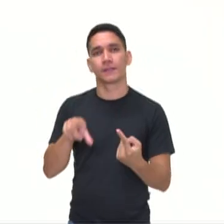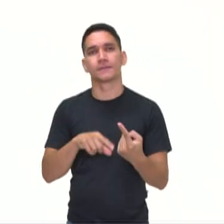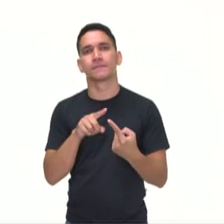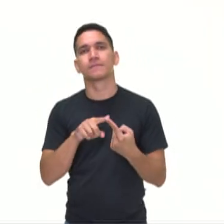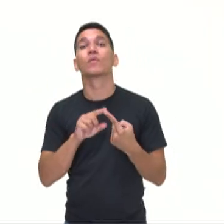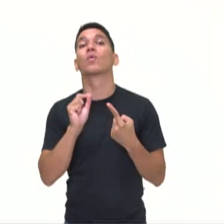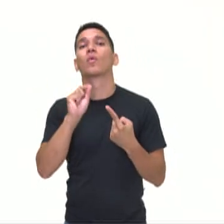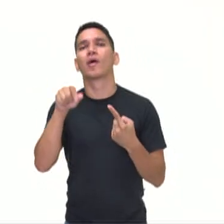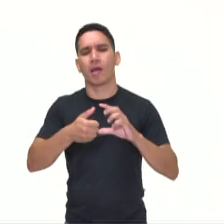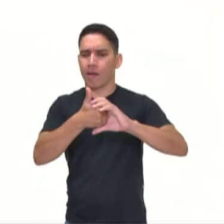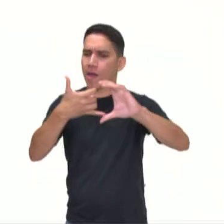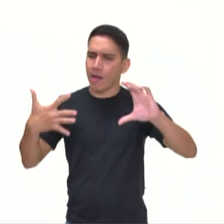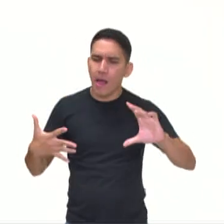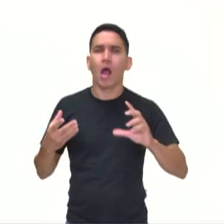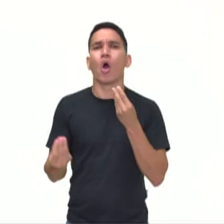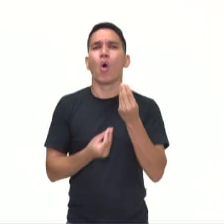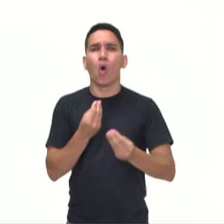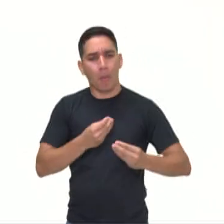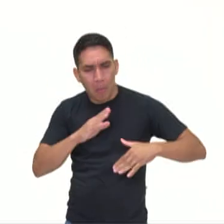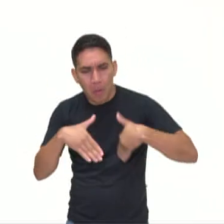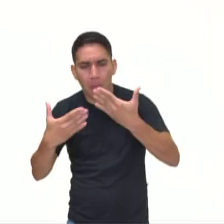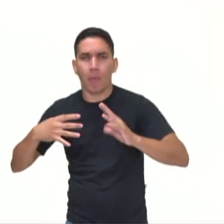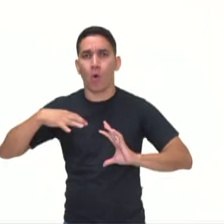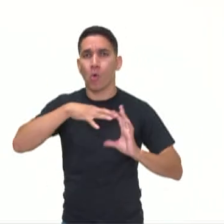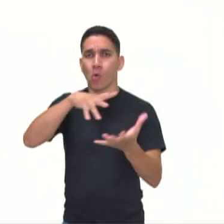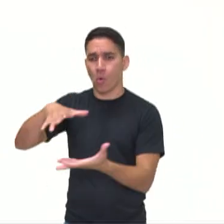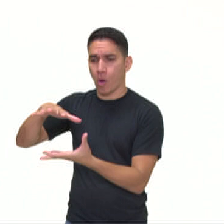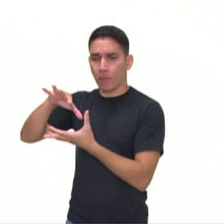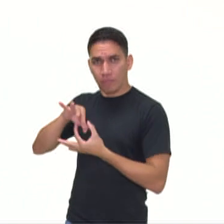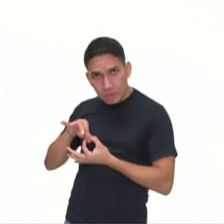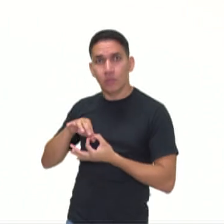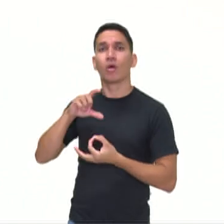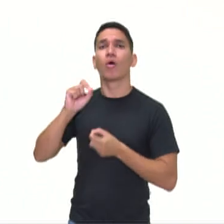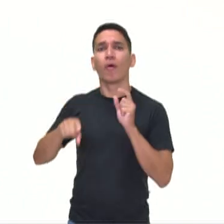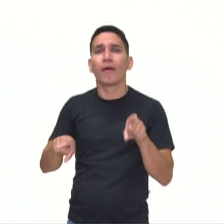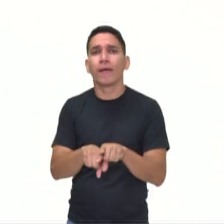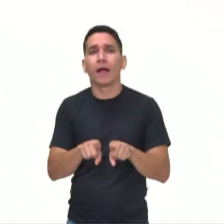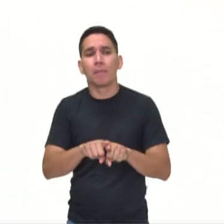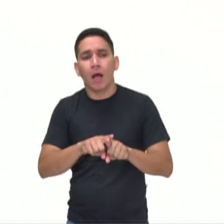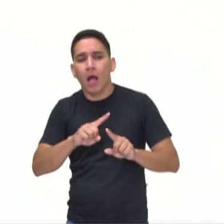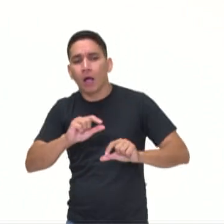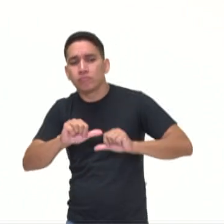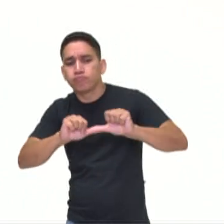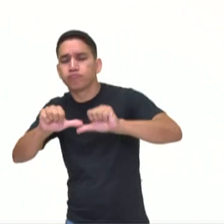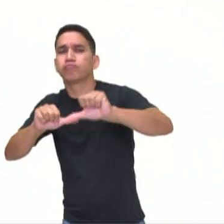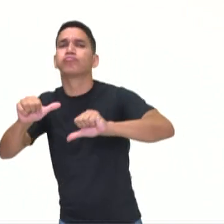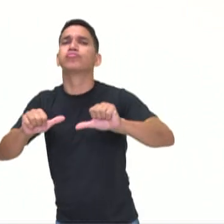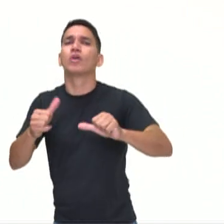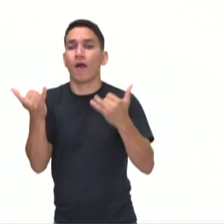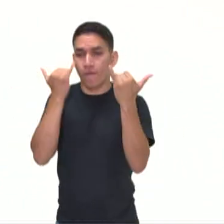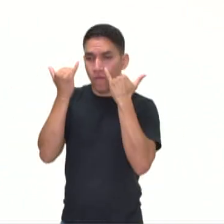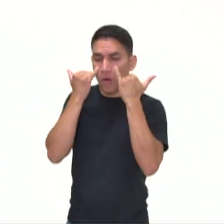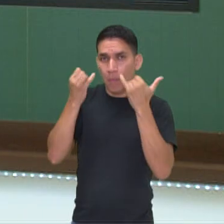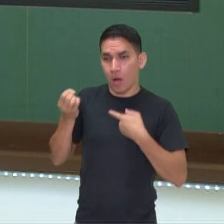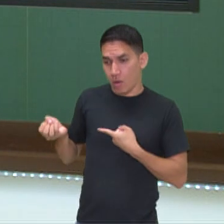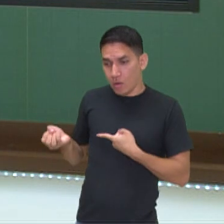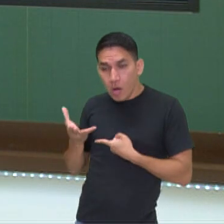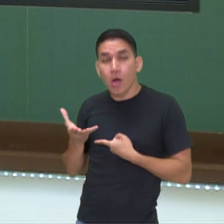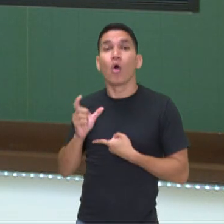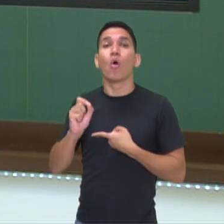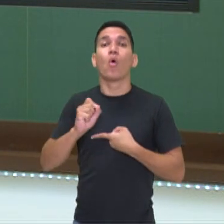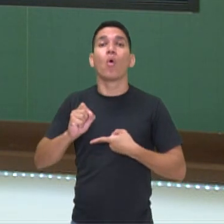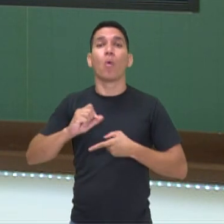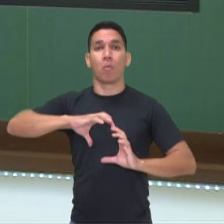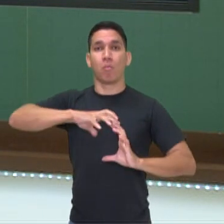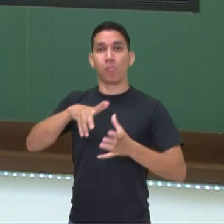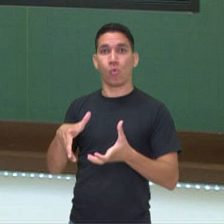vamos caracterizar os fluxos no mundo global e também analisar os fluxos de informações no mundo contemporâneo. Nós vamos falar um